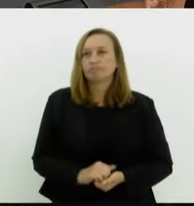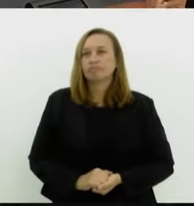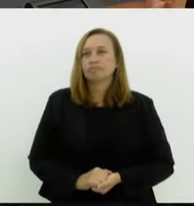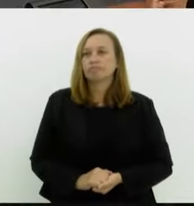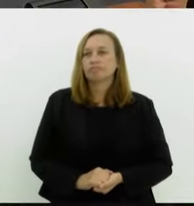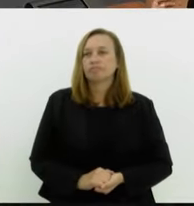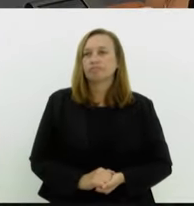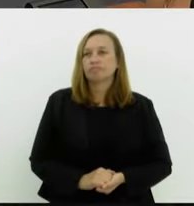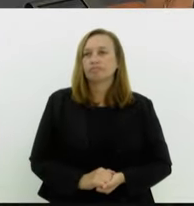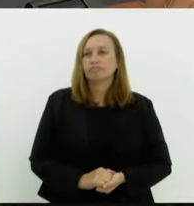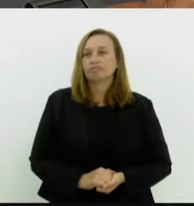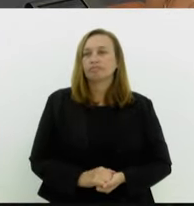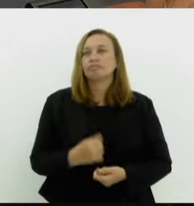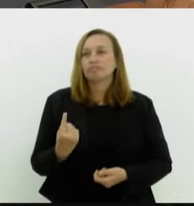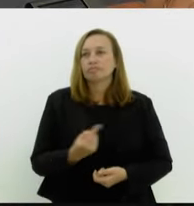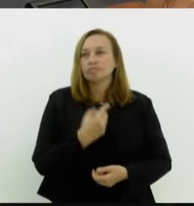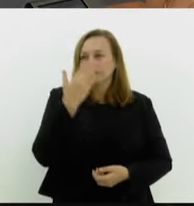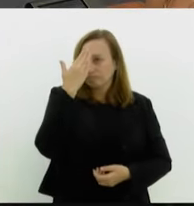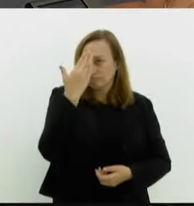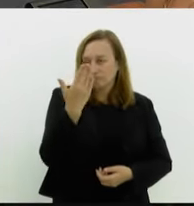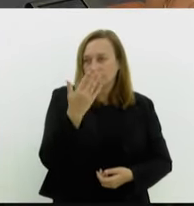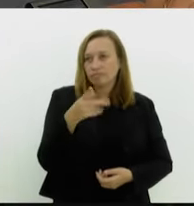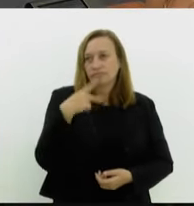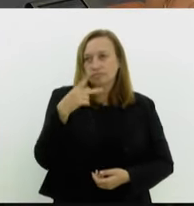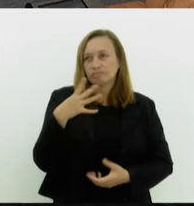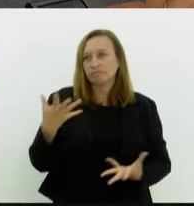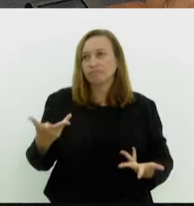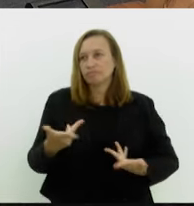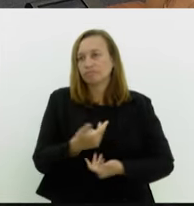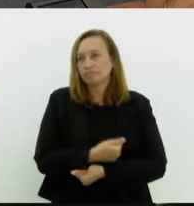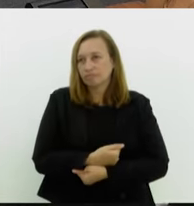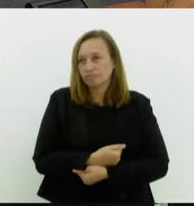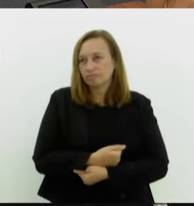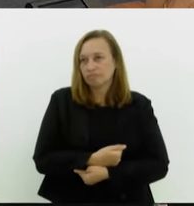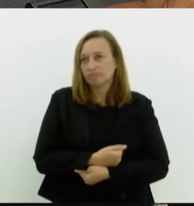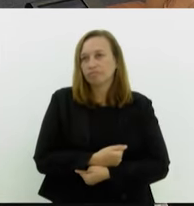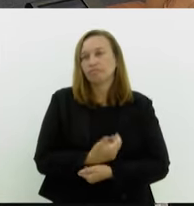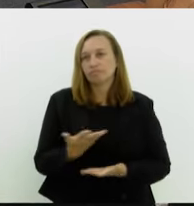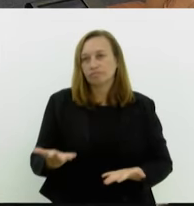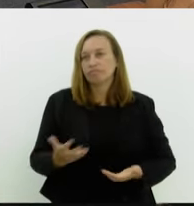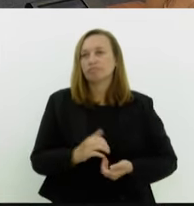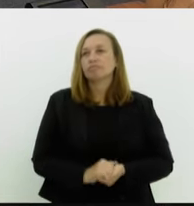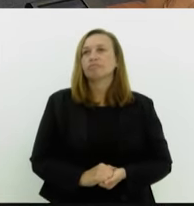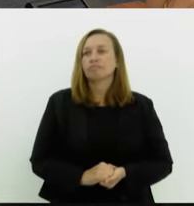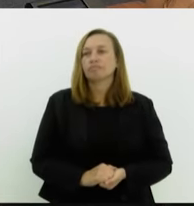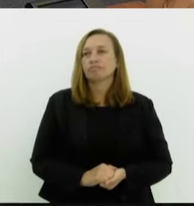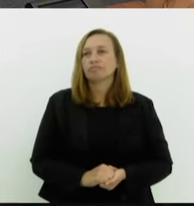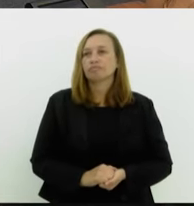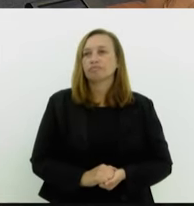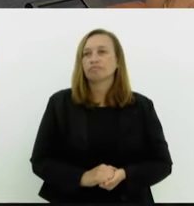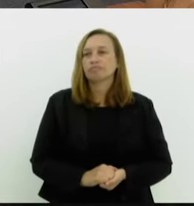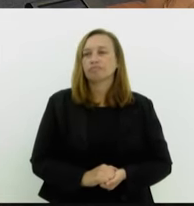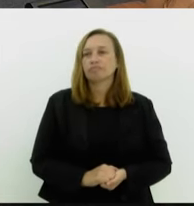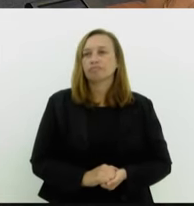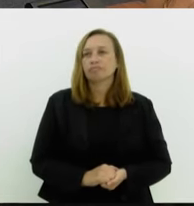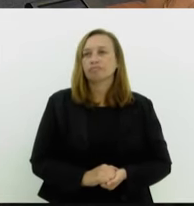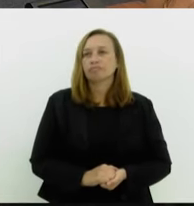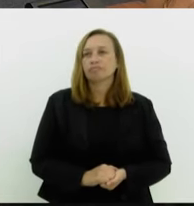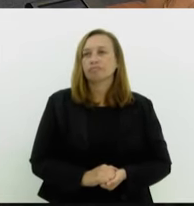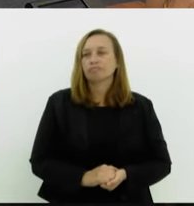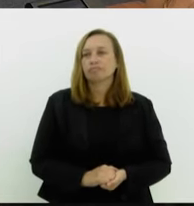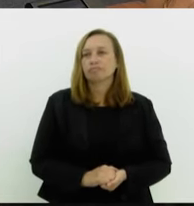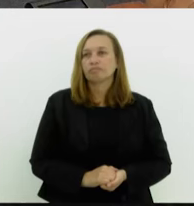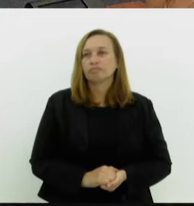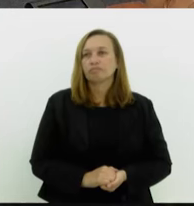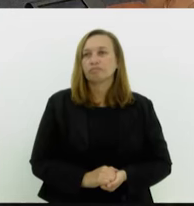todas nós aqui agradecemos essa fala maravilhosa e é sobre isso né eu sei que muitas vieram